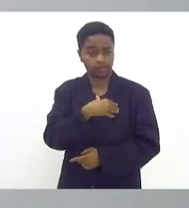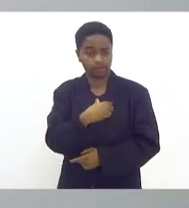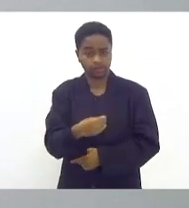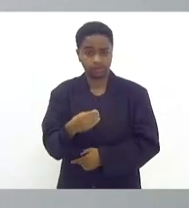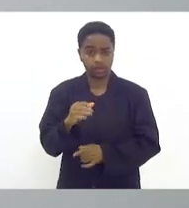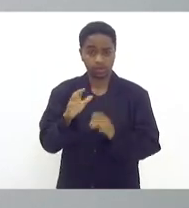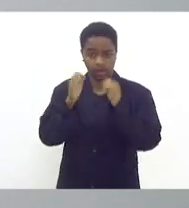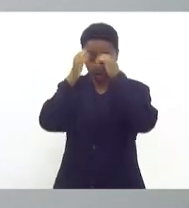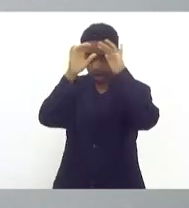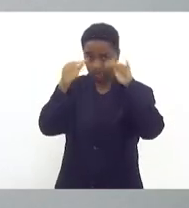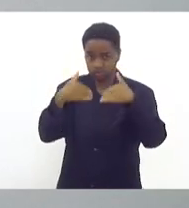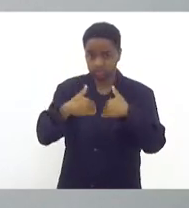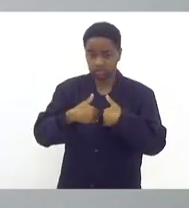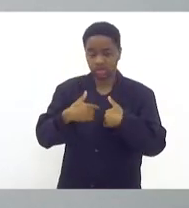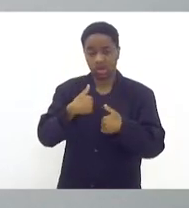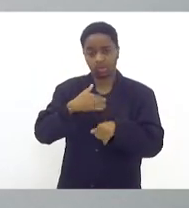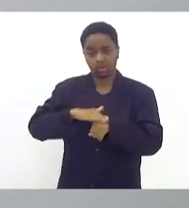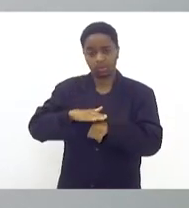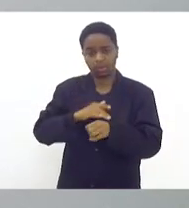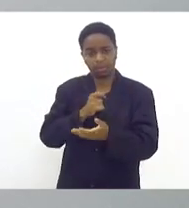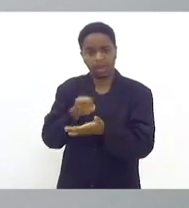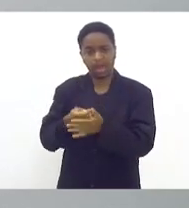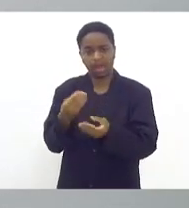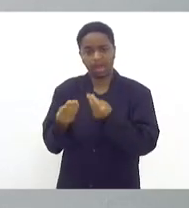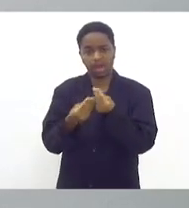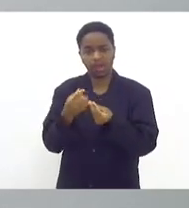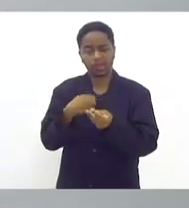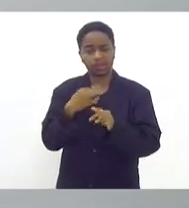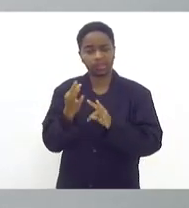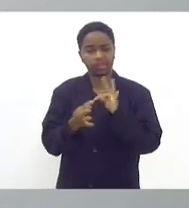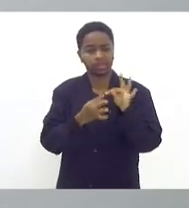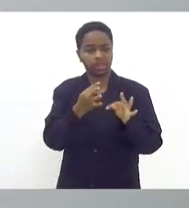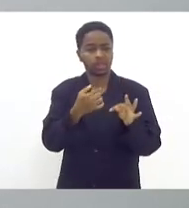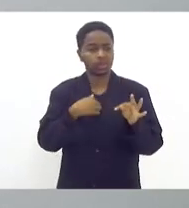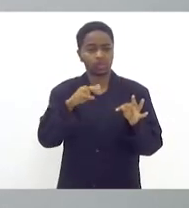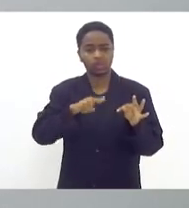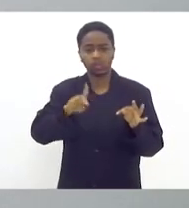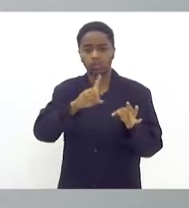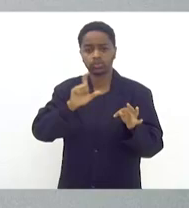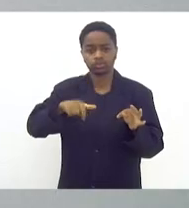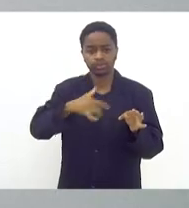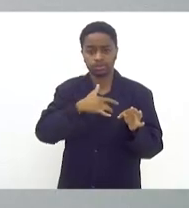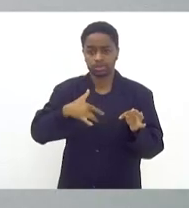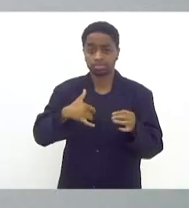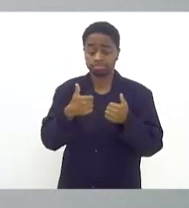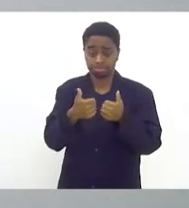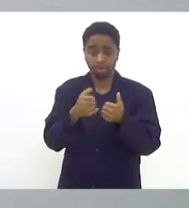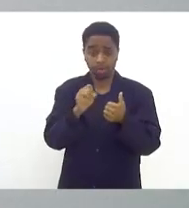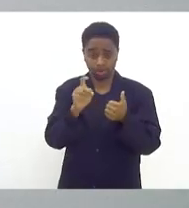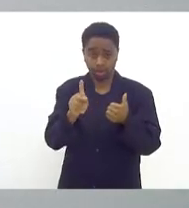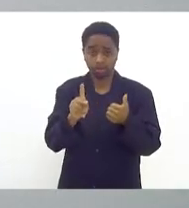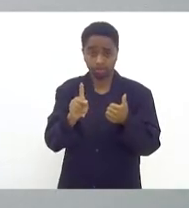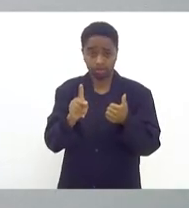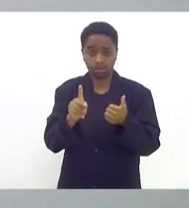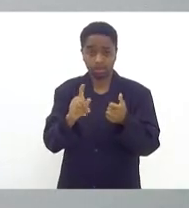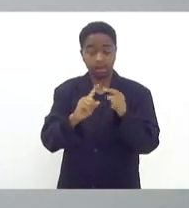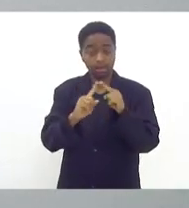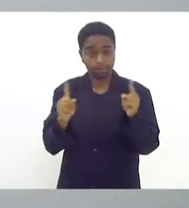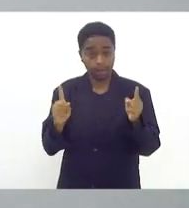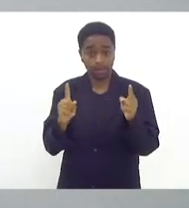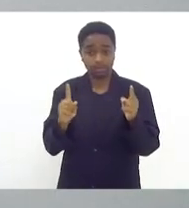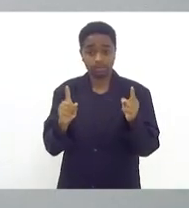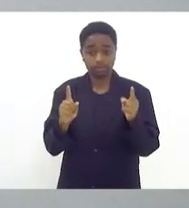tem nada disso não vou lá eu não vou me tratar não uso o plano sim mas isso faz